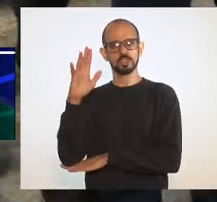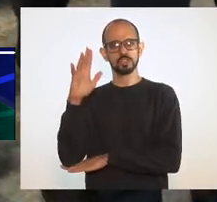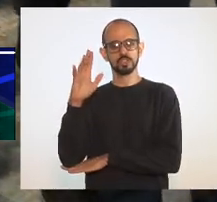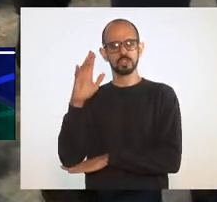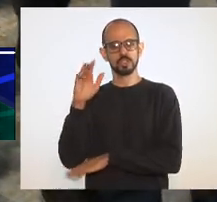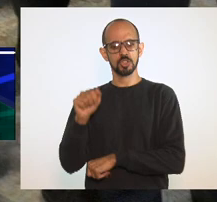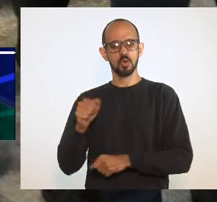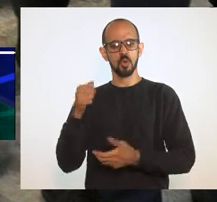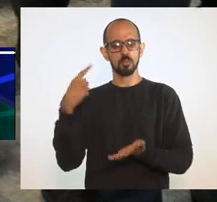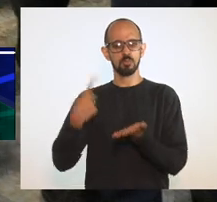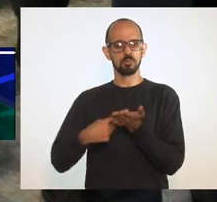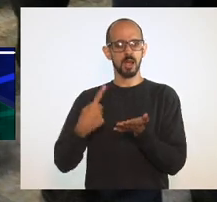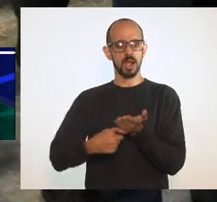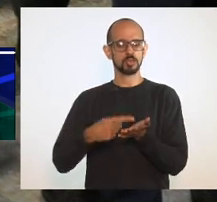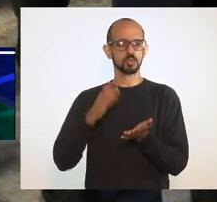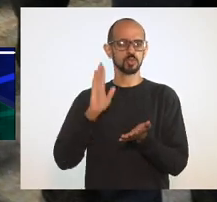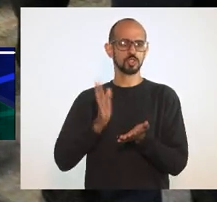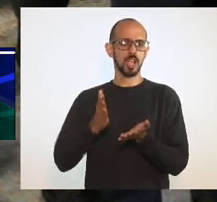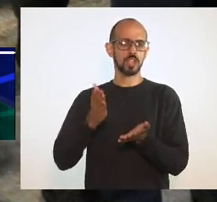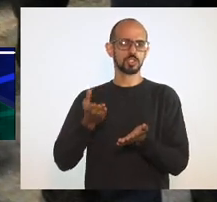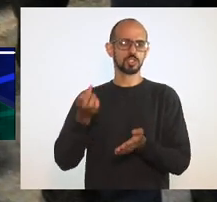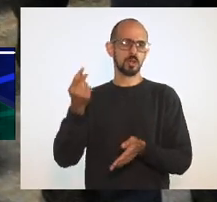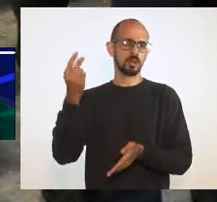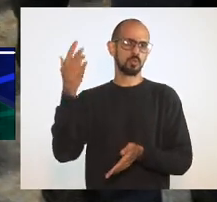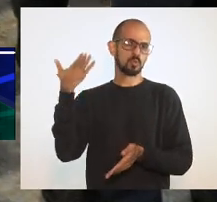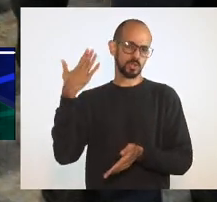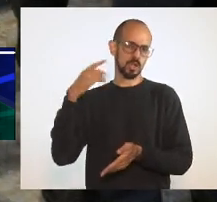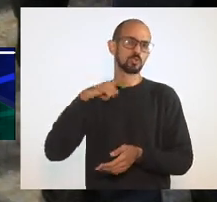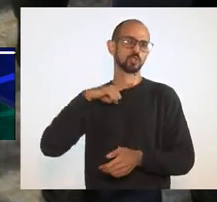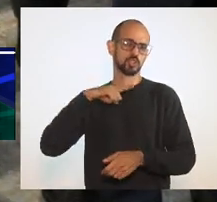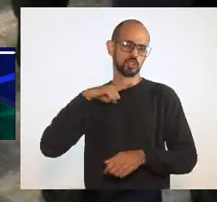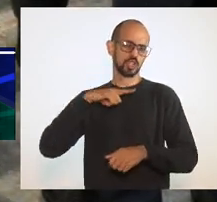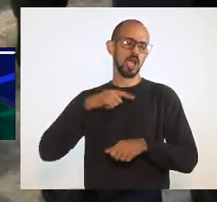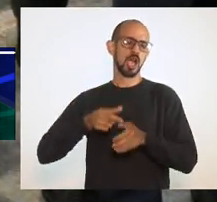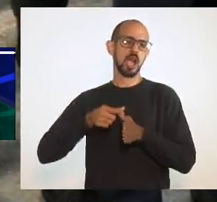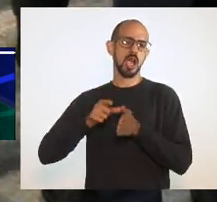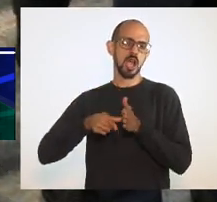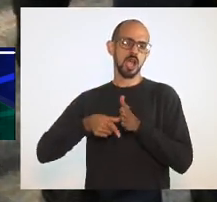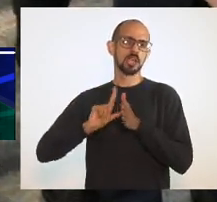já existia antes mesmo da pandemia. Então, senhor presidente,